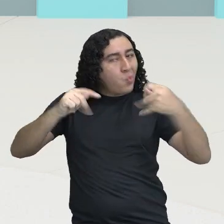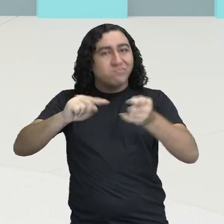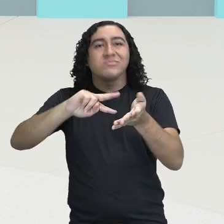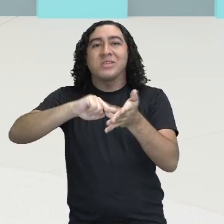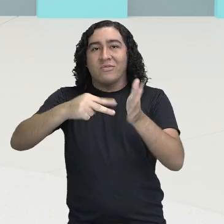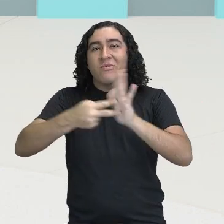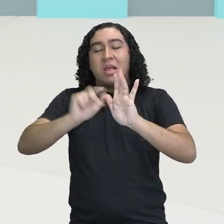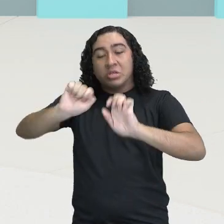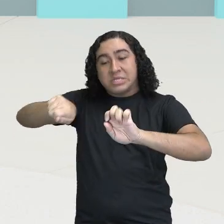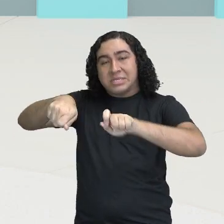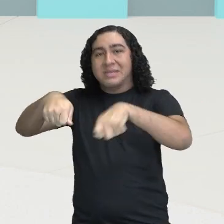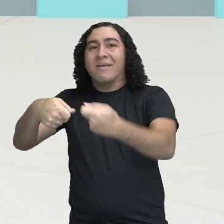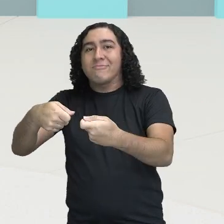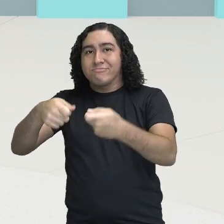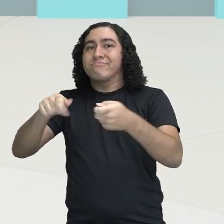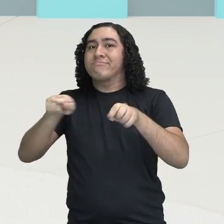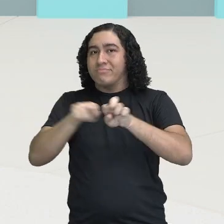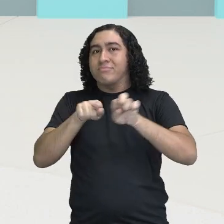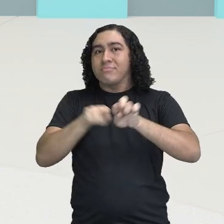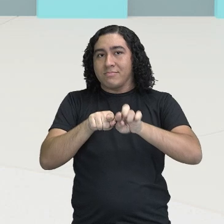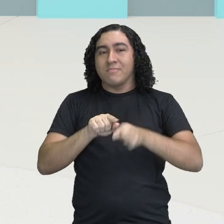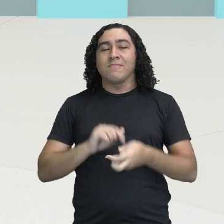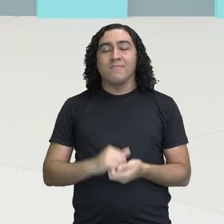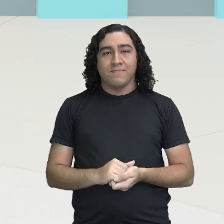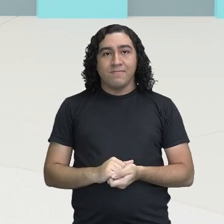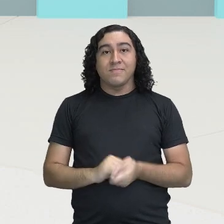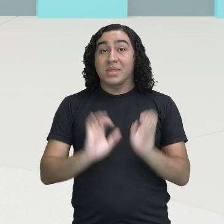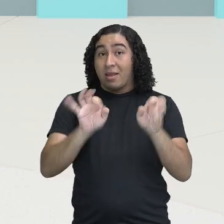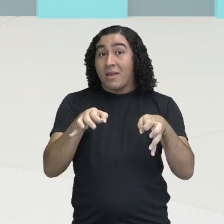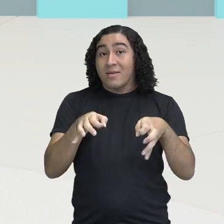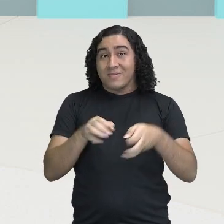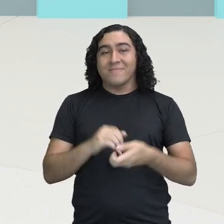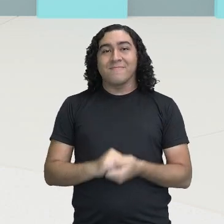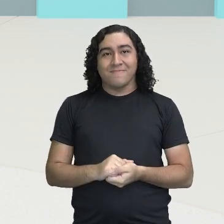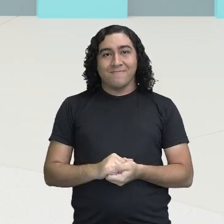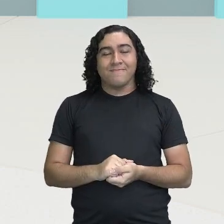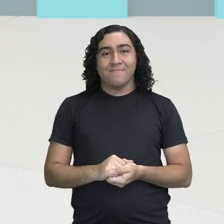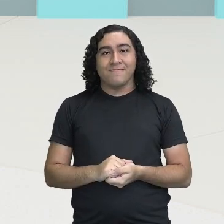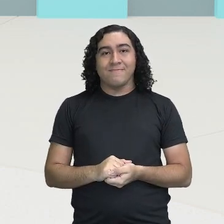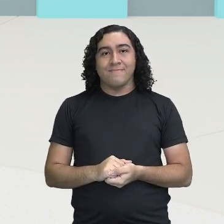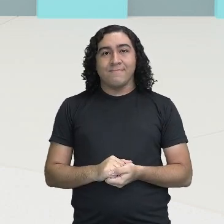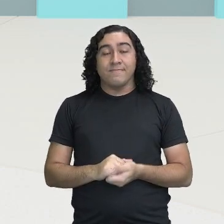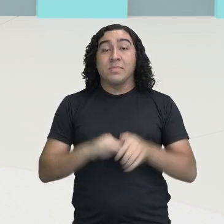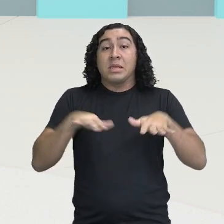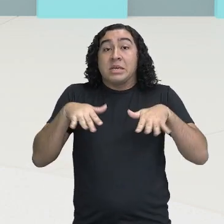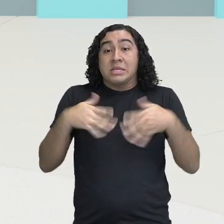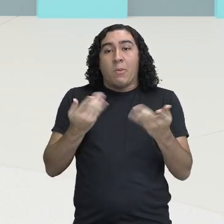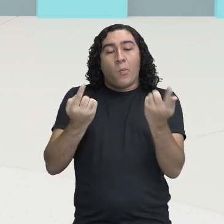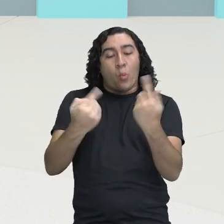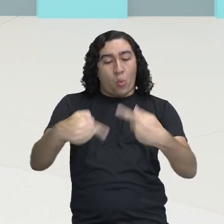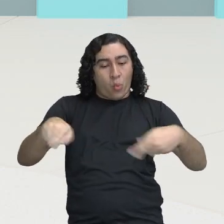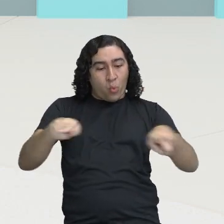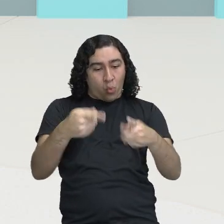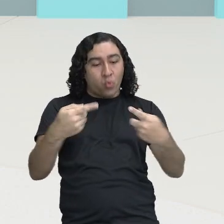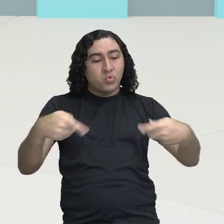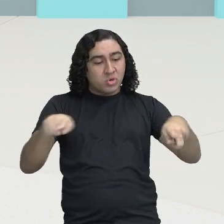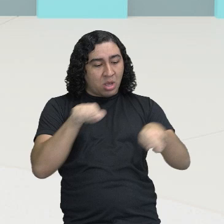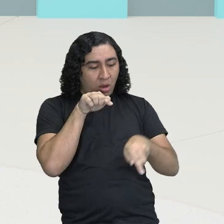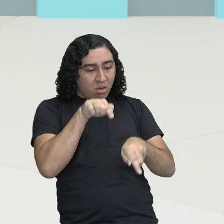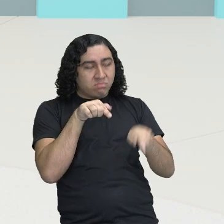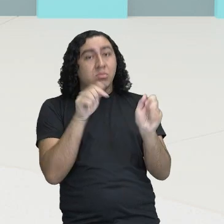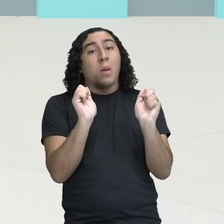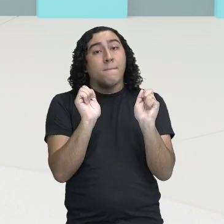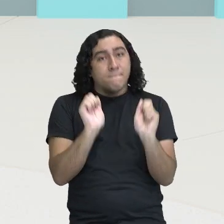completamente o sentido, o significado daquele sinal, certo? Então, a música nós podemos